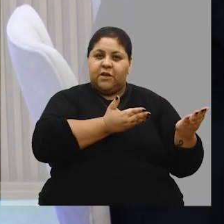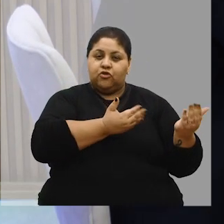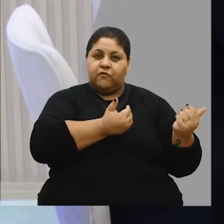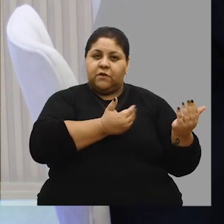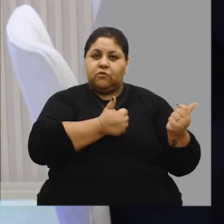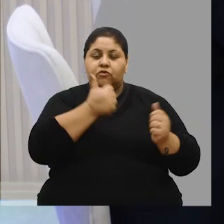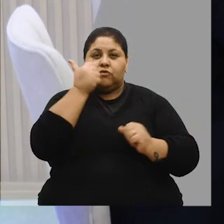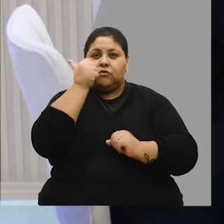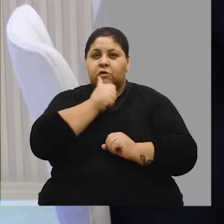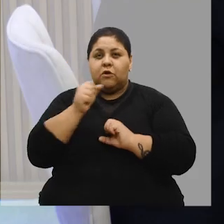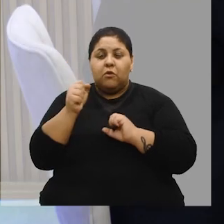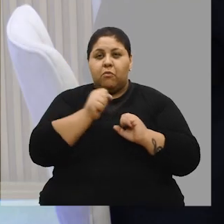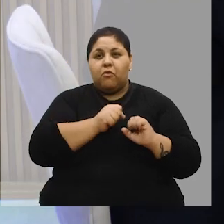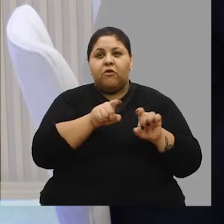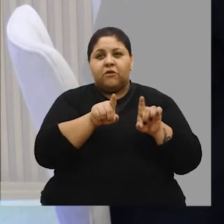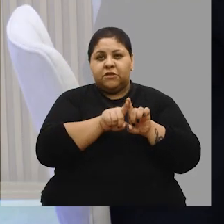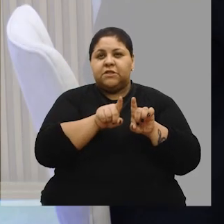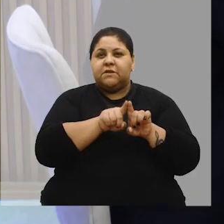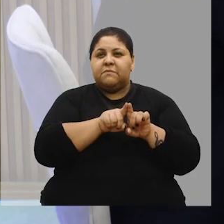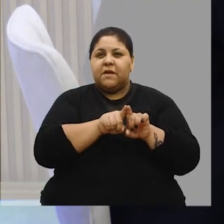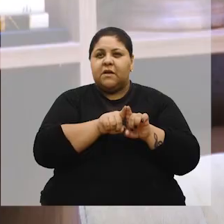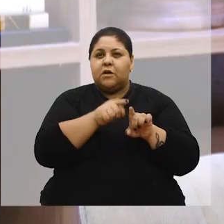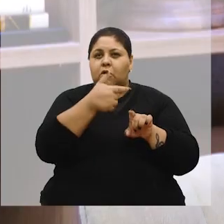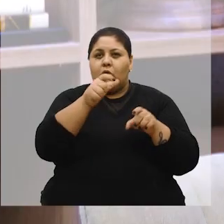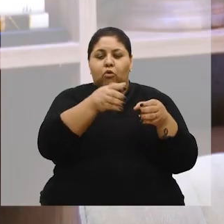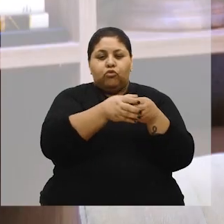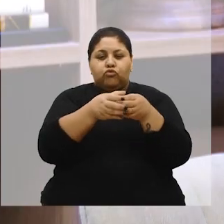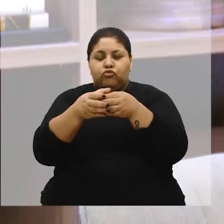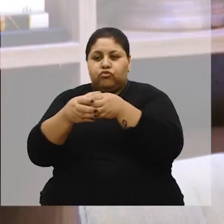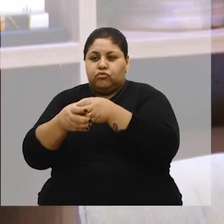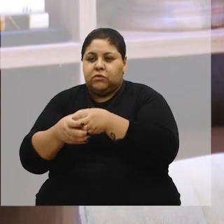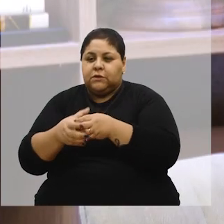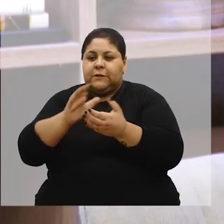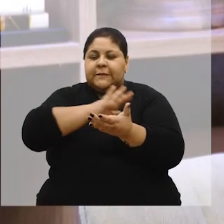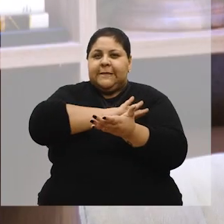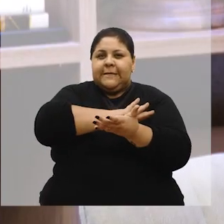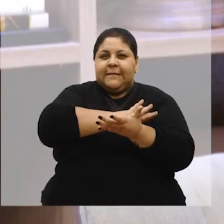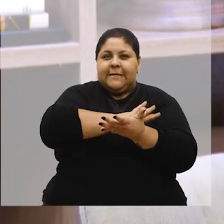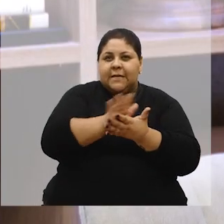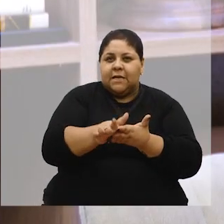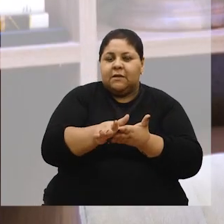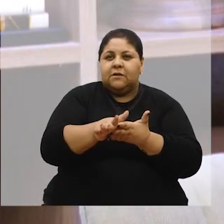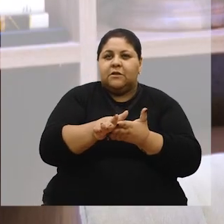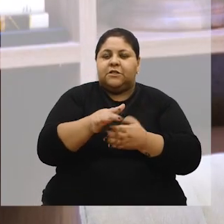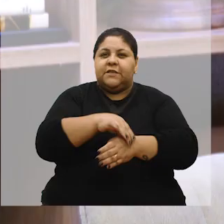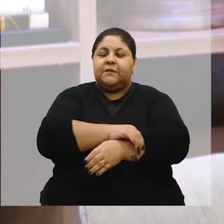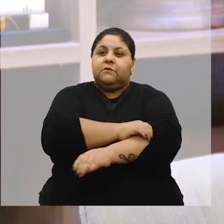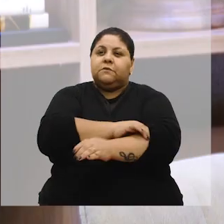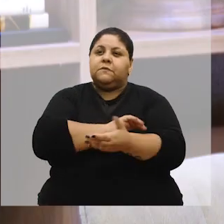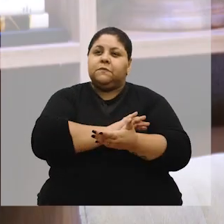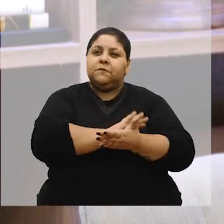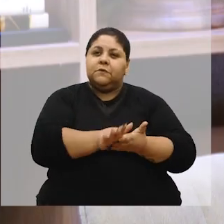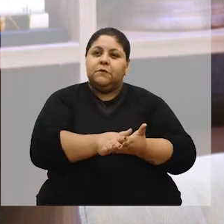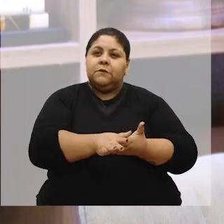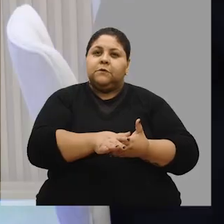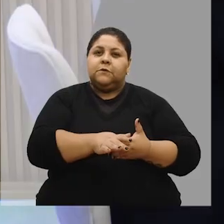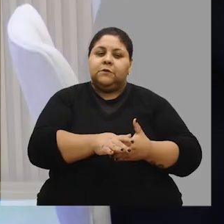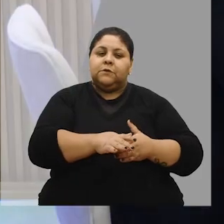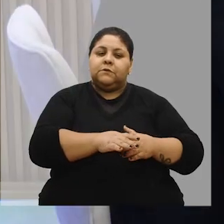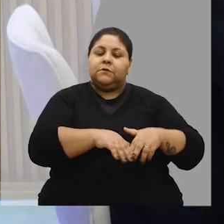mulheres. E a gente pode entrar em outras minorias também, né? Questão racial, questão de minorias de gênero. Como que tu enxerga essa possibilidade